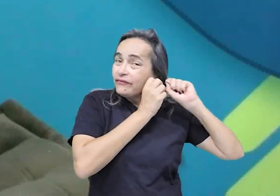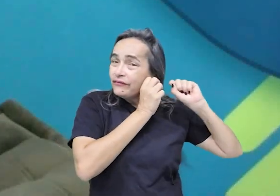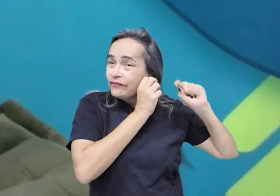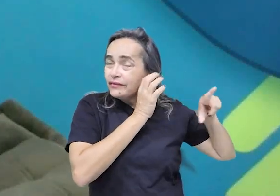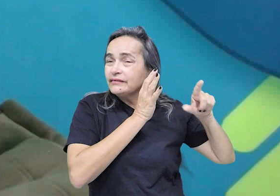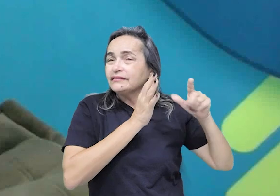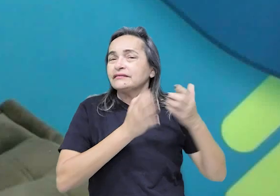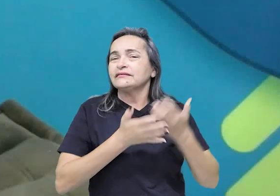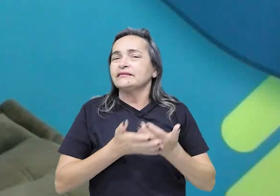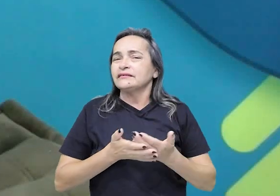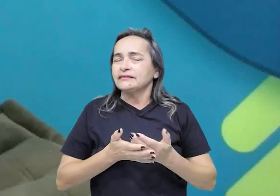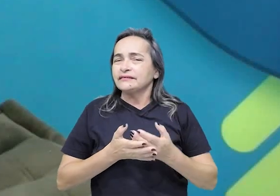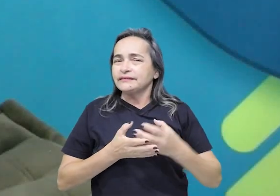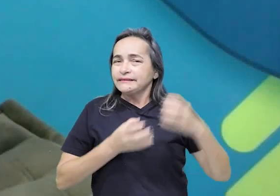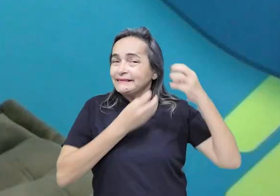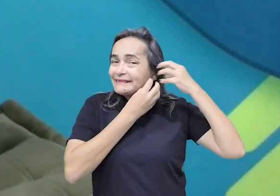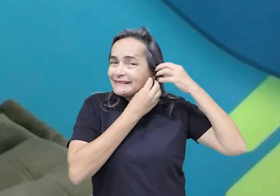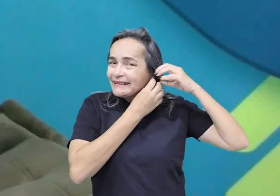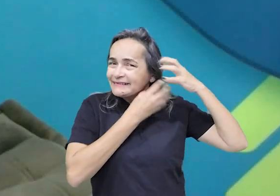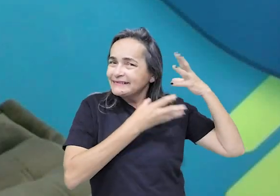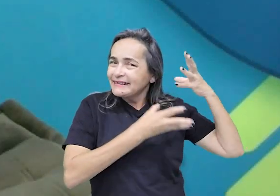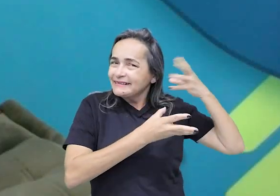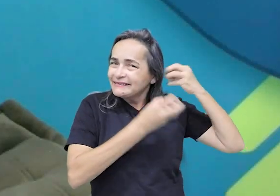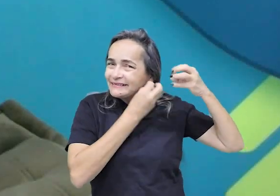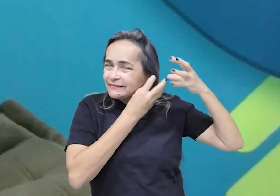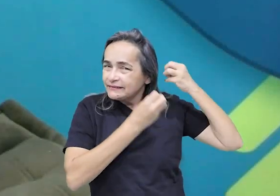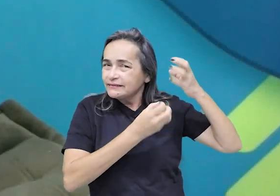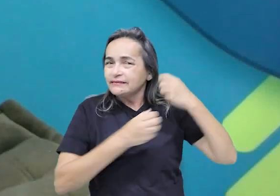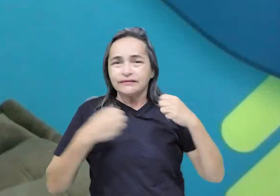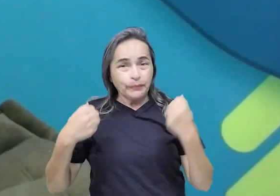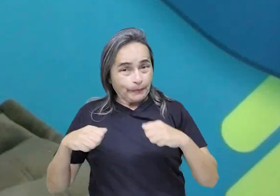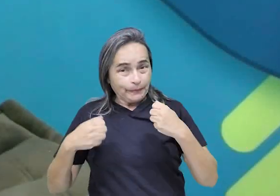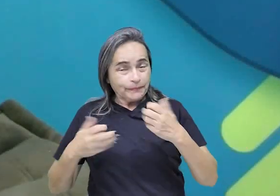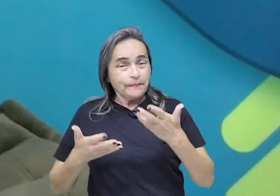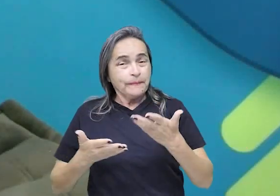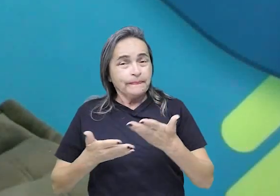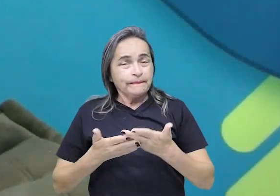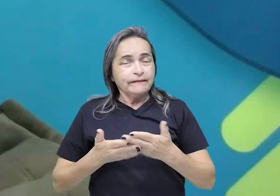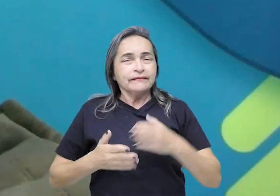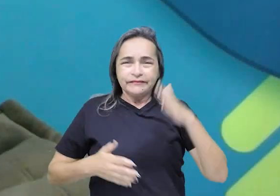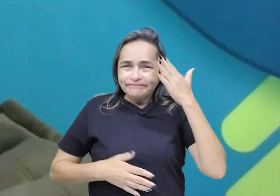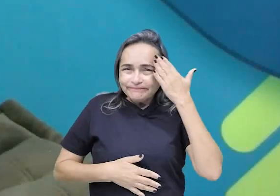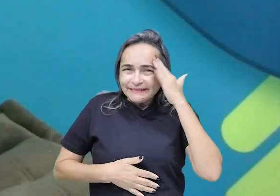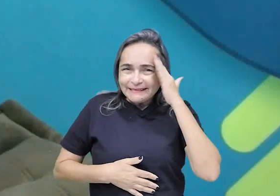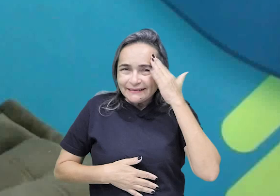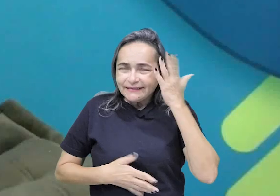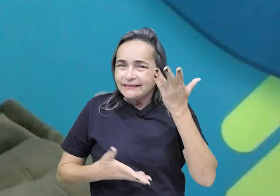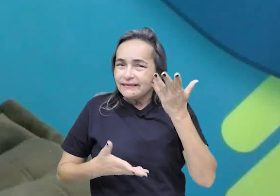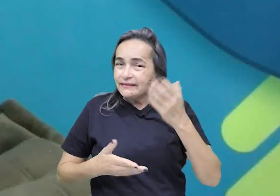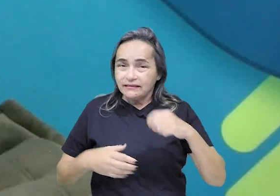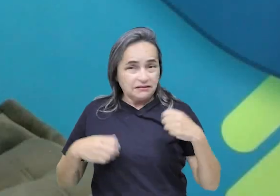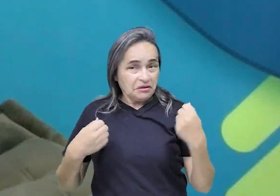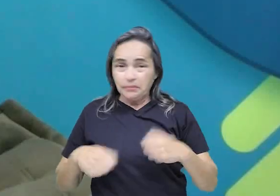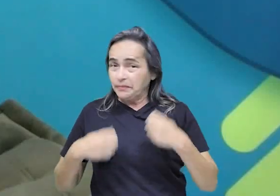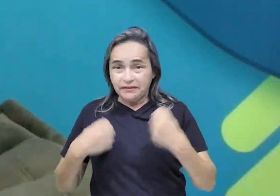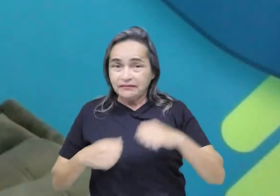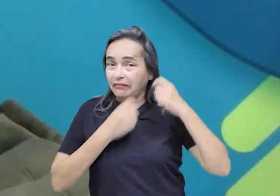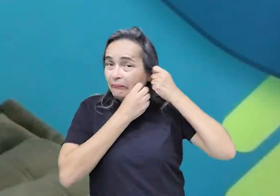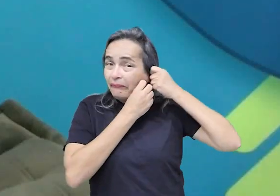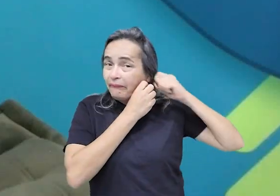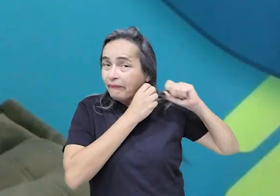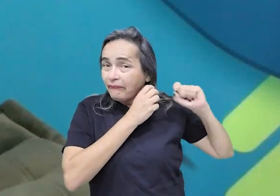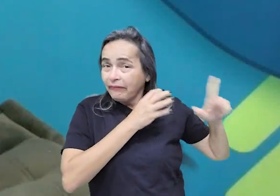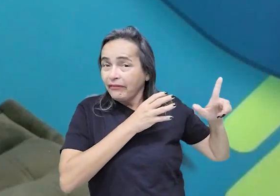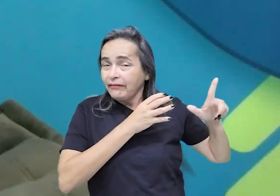receptoras das nossas necessidades. Então, ela começa a entender que não precisa mais estar produzindo ou expelindo da